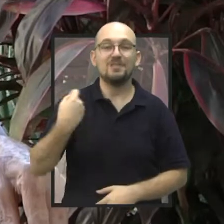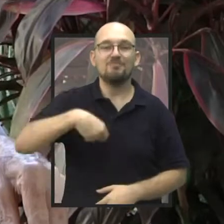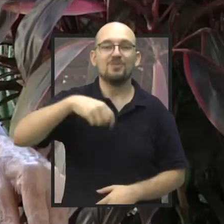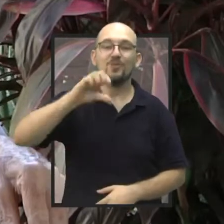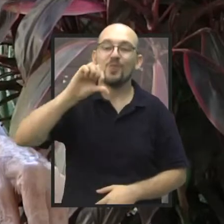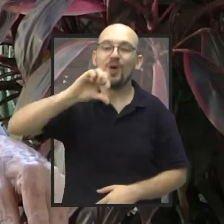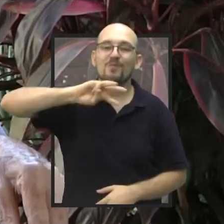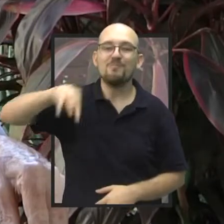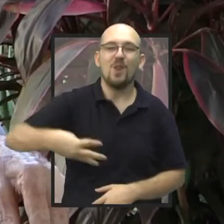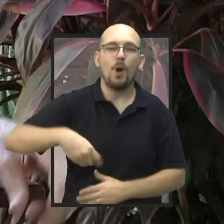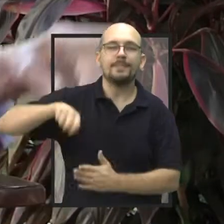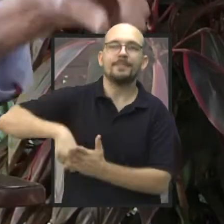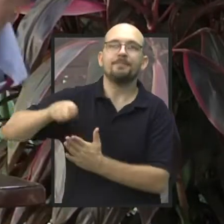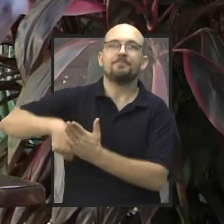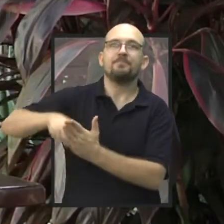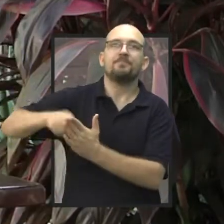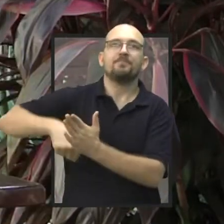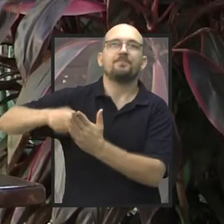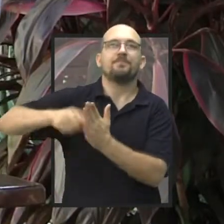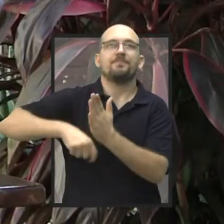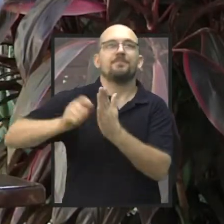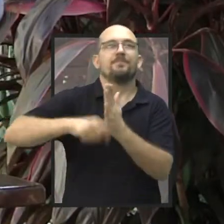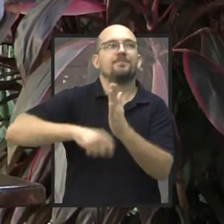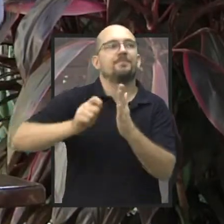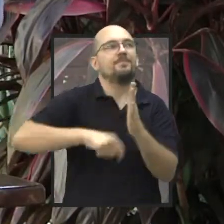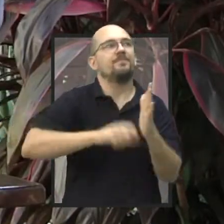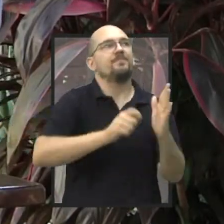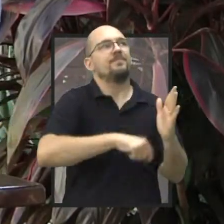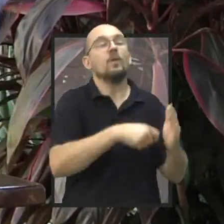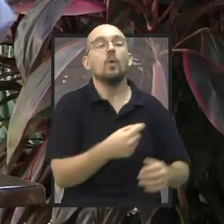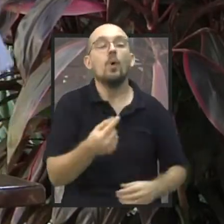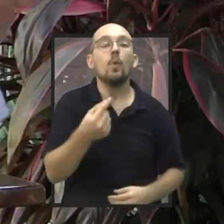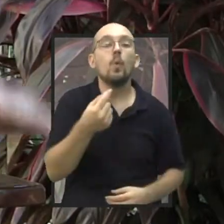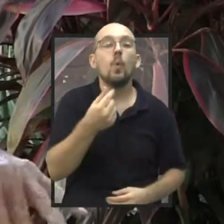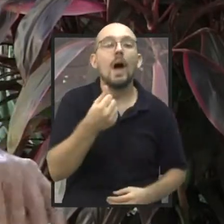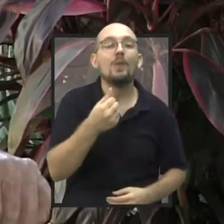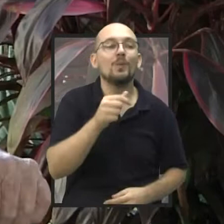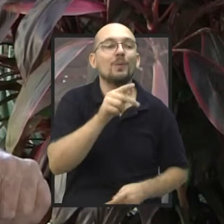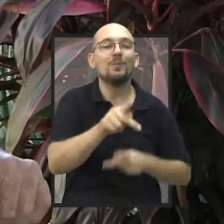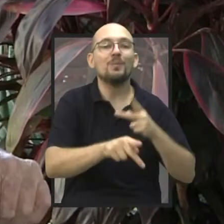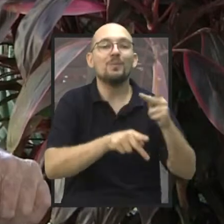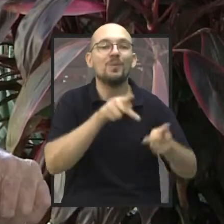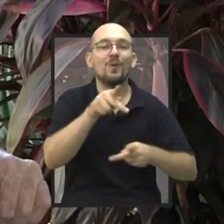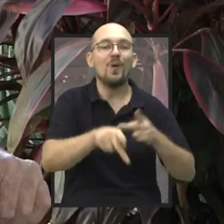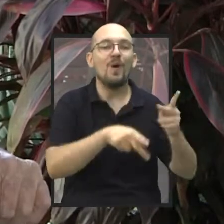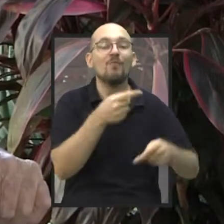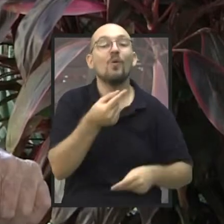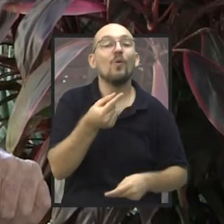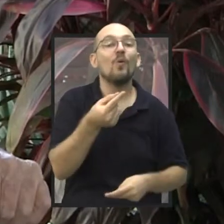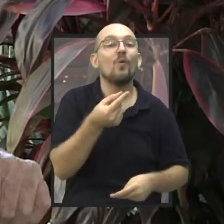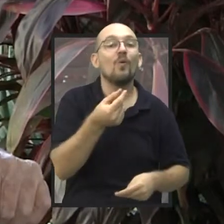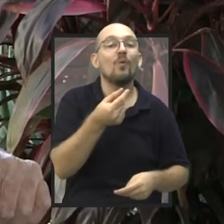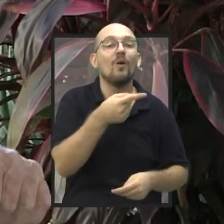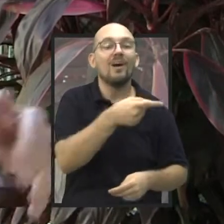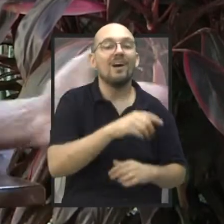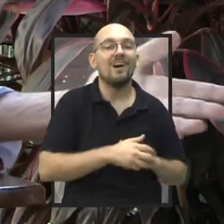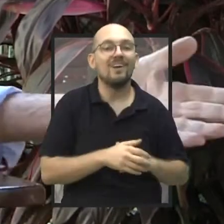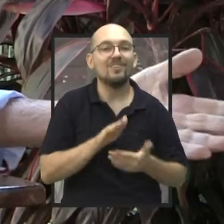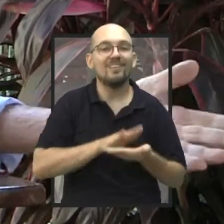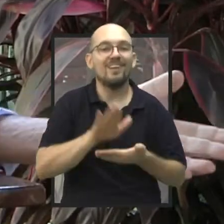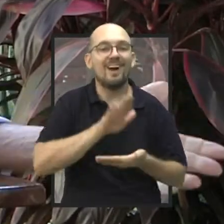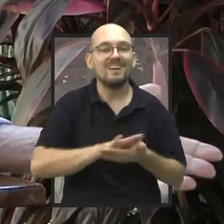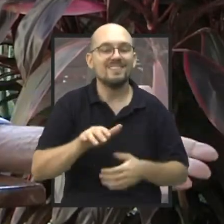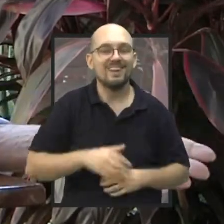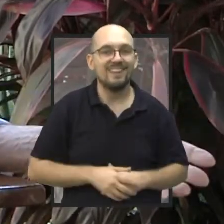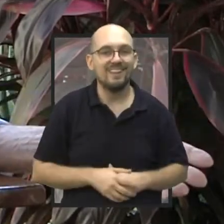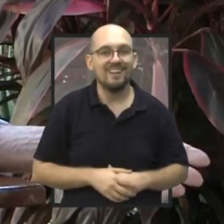assinatura. Quanto custa isso para um cidadão brasileiro apresentar um projeto de lei? Essa